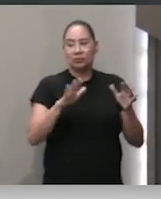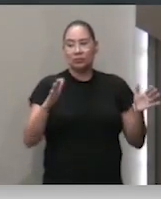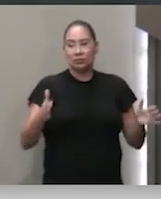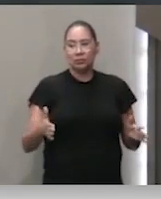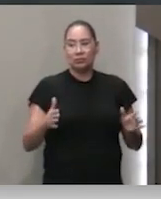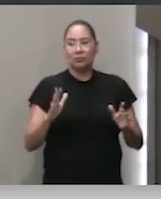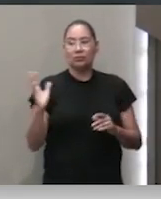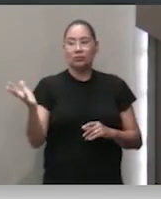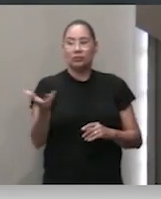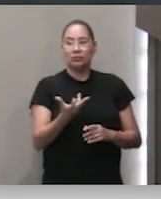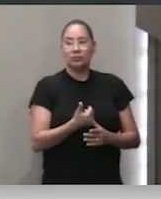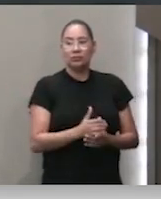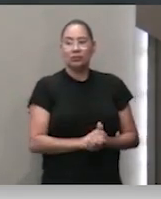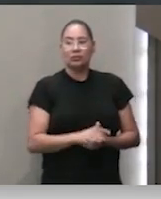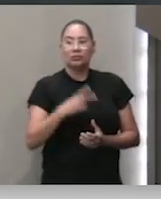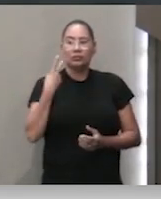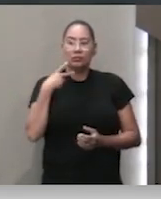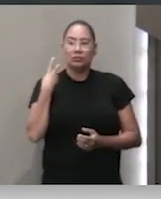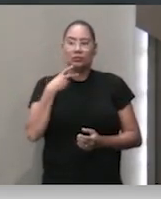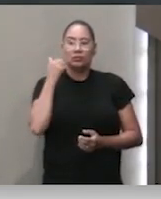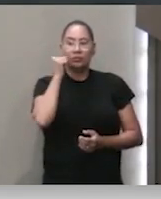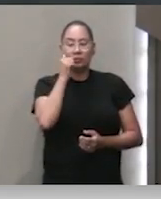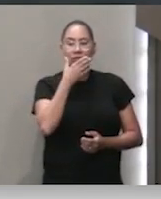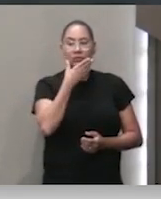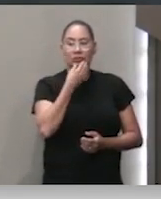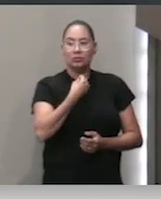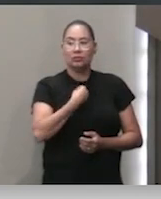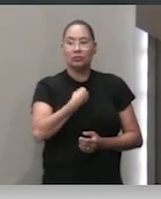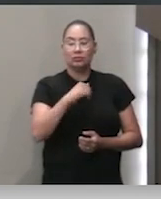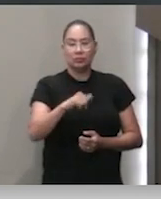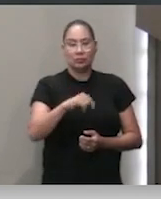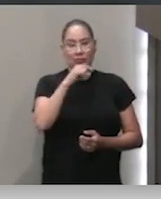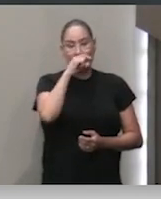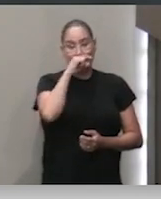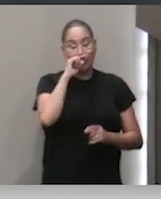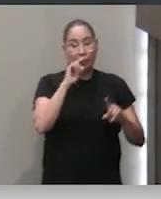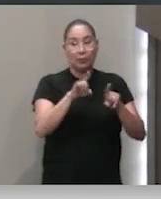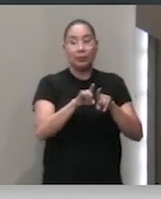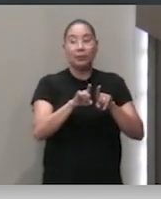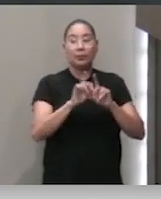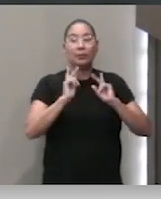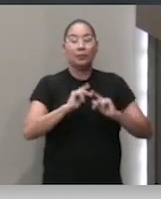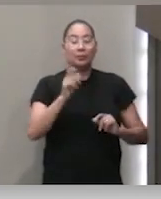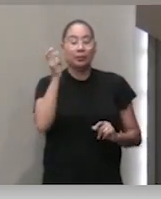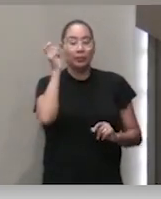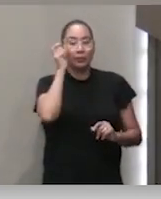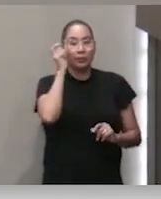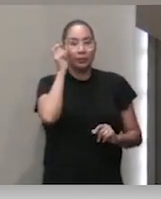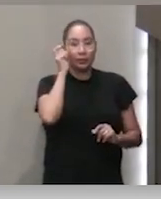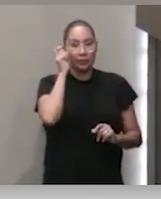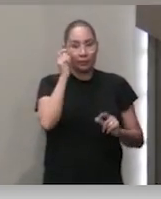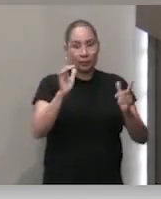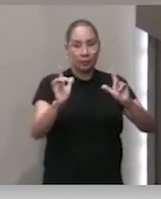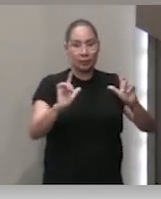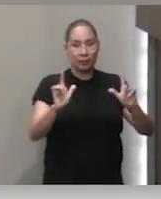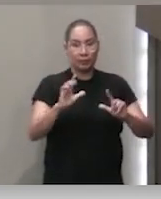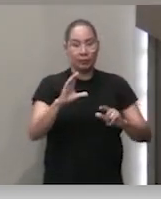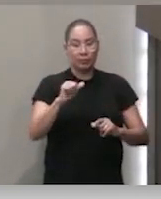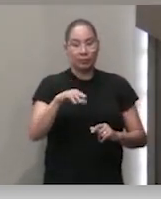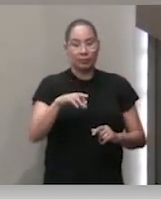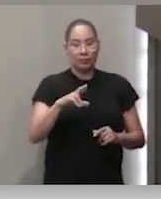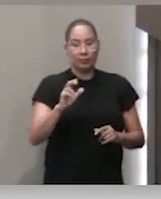os vereadores e vereadoras que estão aqui no parlamento, também a quem está nos assistindo aqui pela TV Câmara e